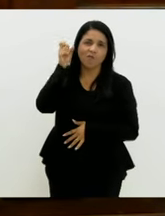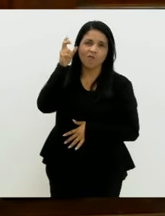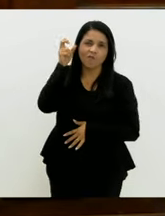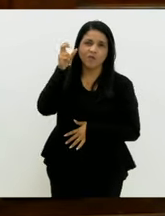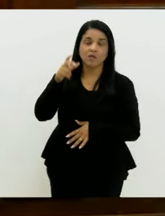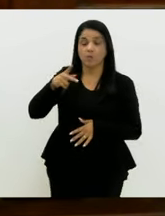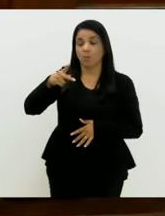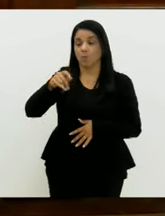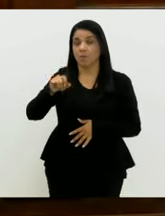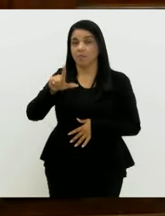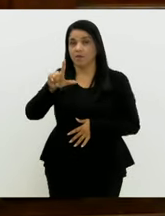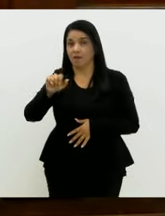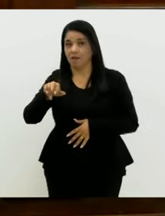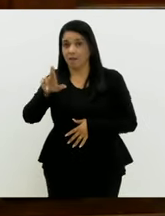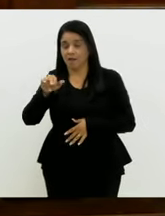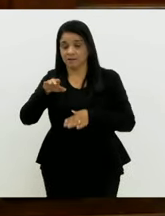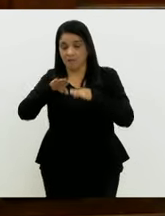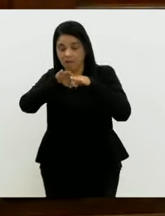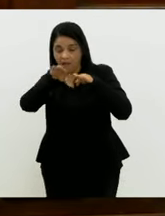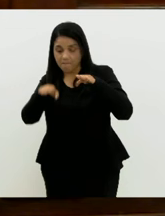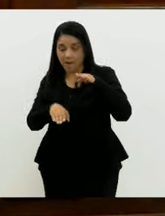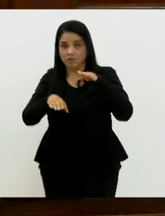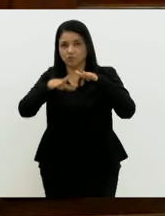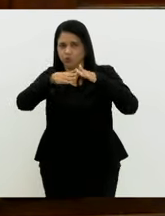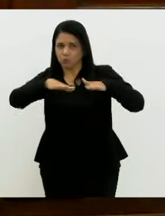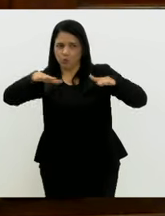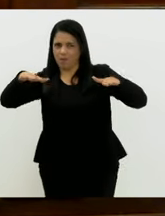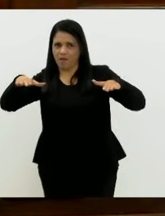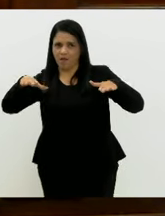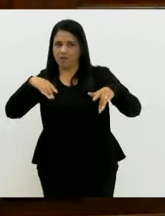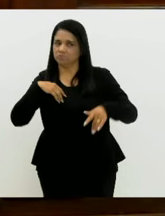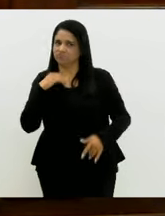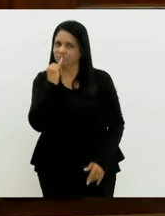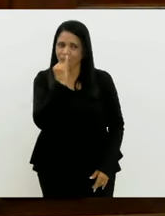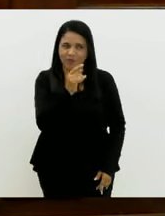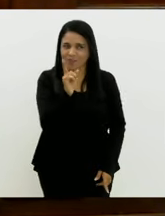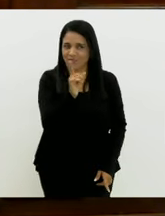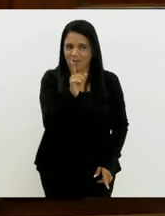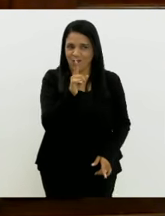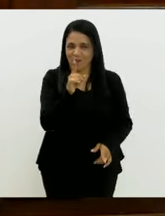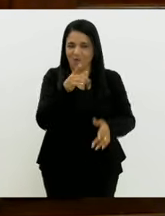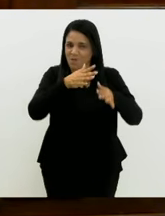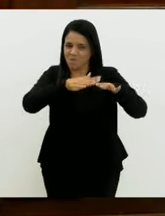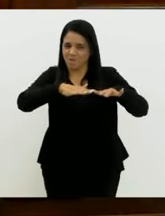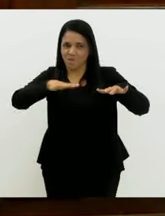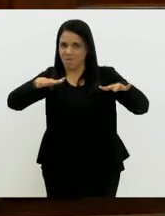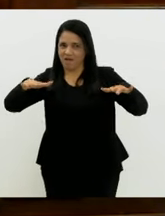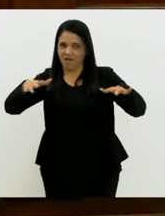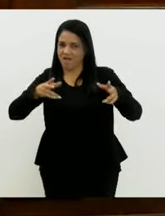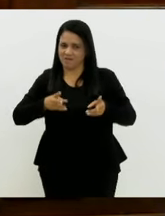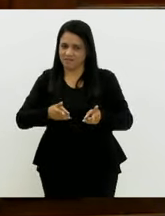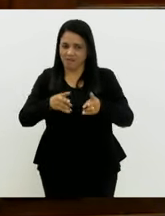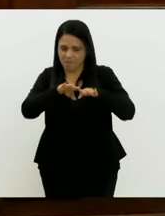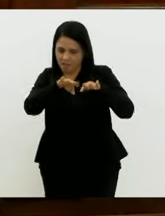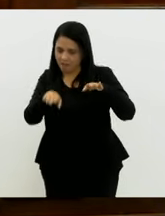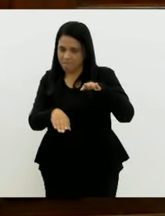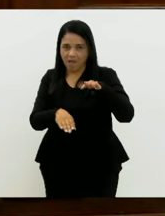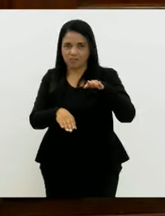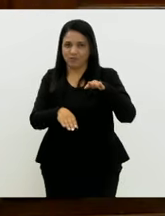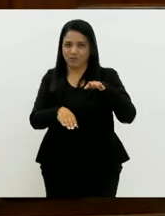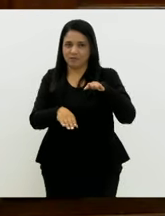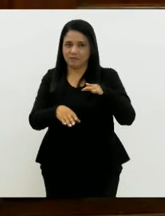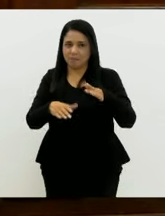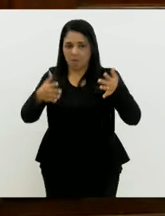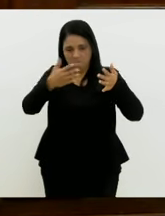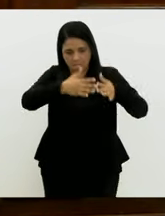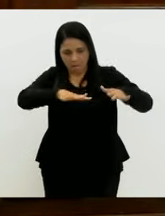mar. Eu quero dizer que o Pilar não está abaixo do nível do mar de uma forma constante, porque se tivesse, ele seria inundado todo o tempo, que o mar